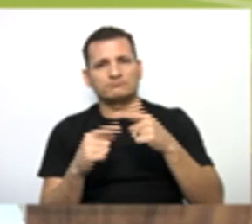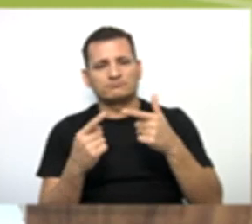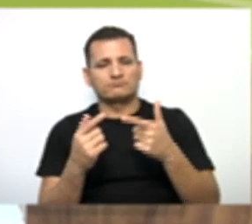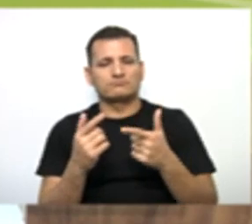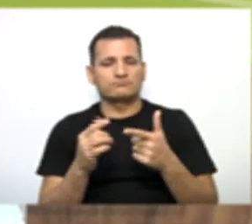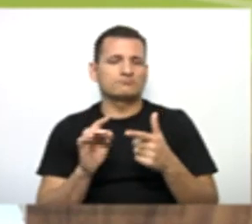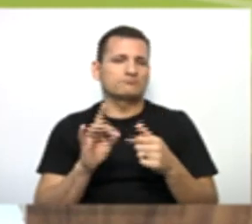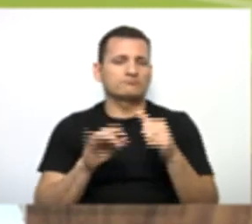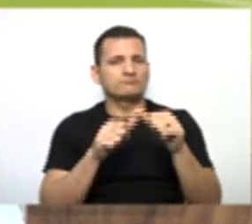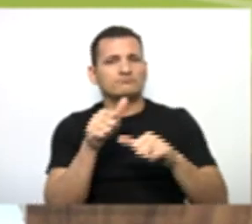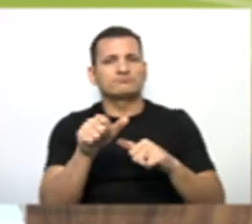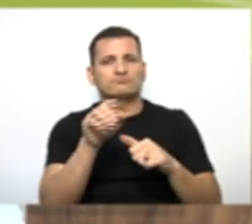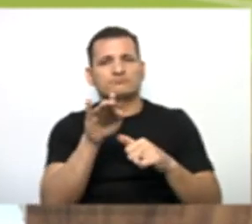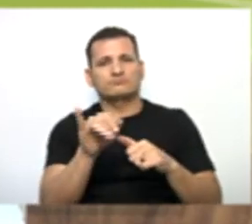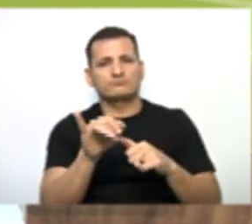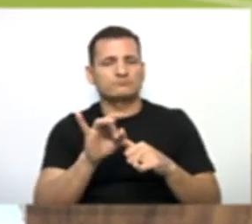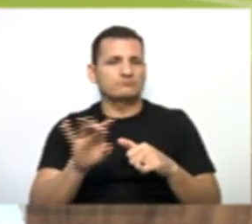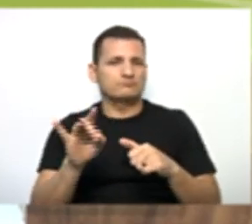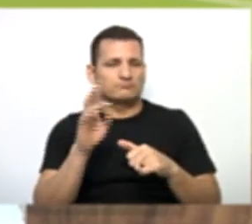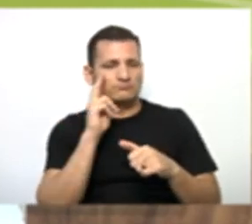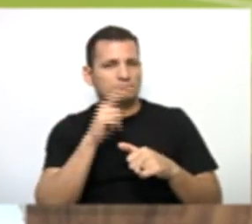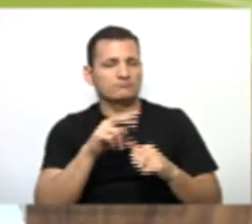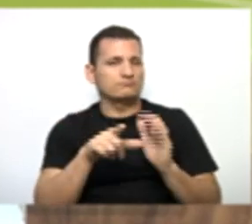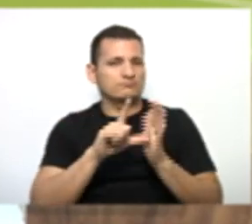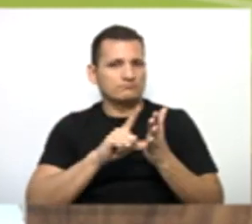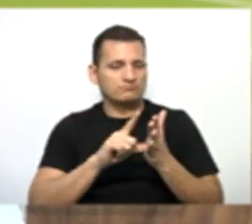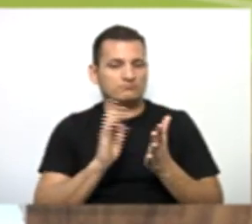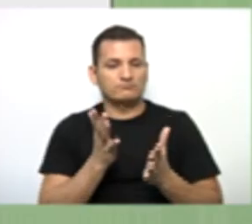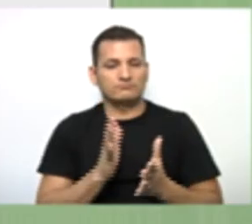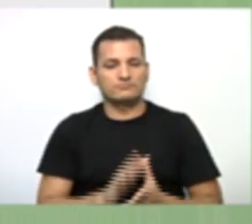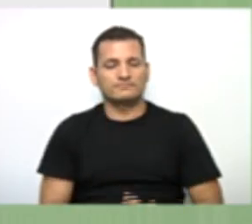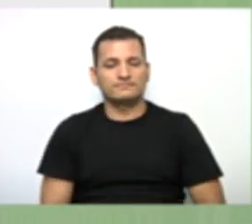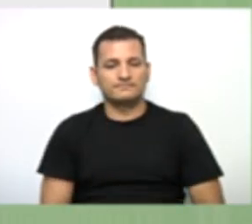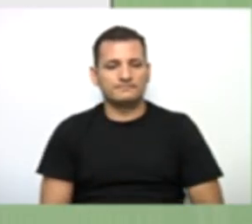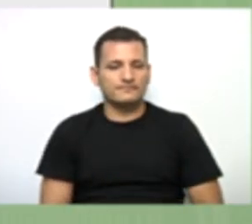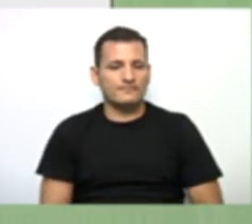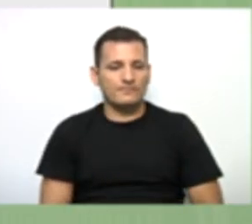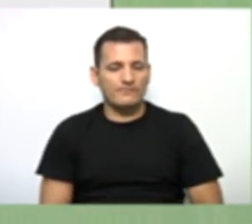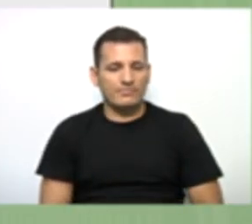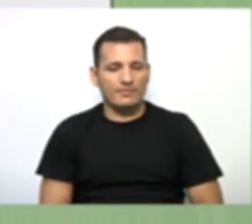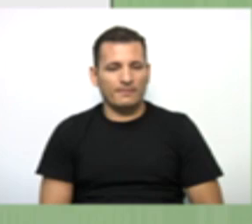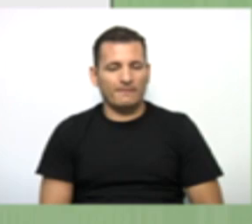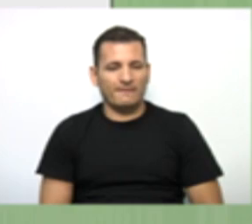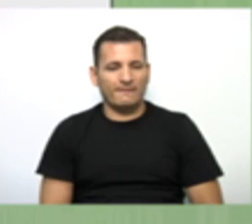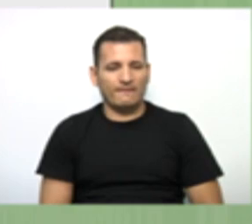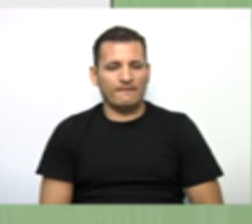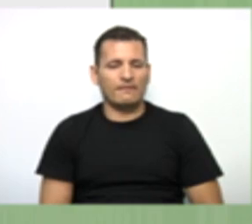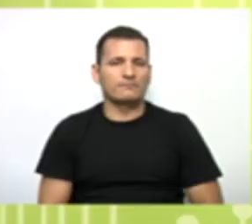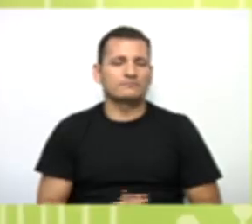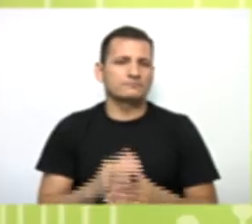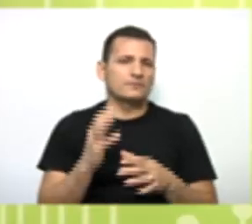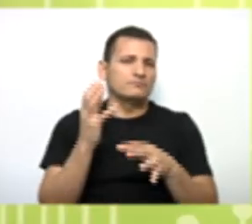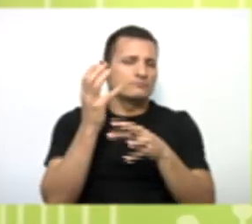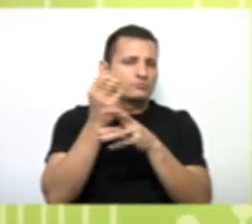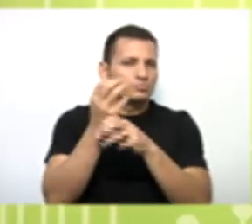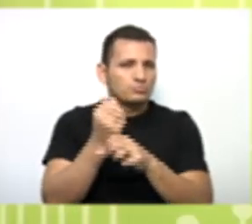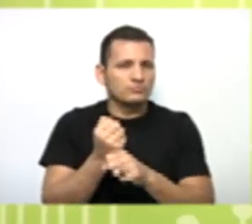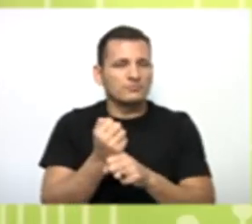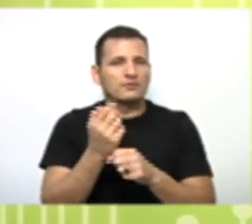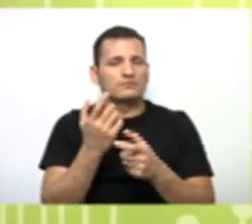fica só em converter em binário, que a gente já tinha visto antes da atividade. E aquela questão de somar lá em